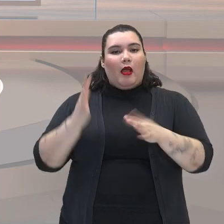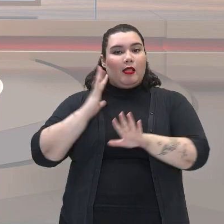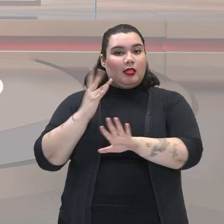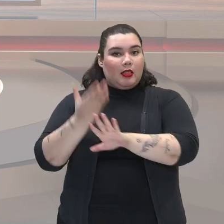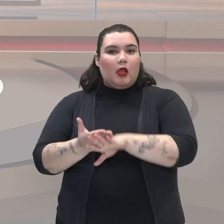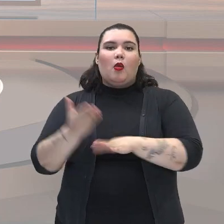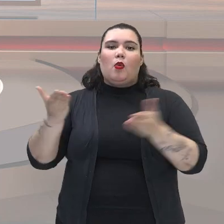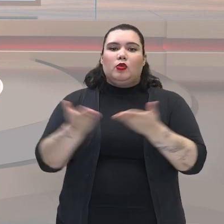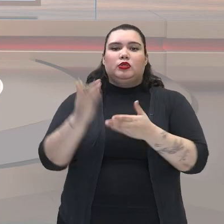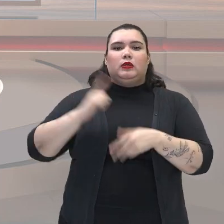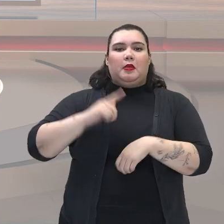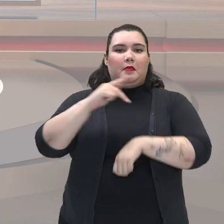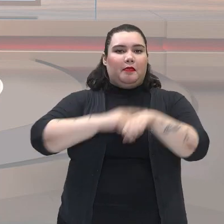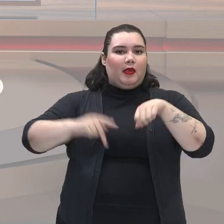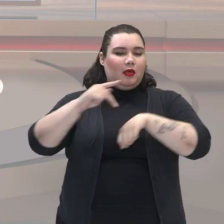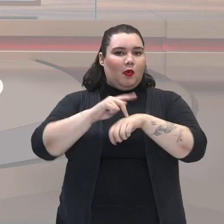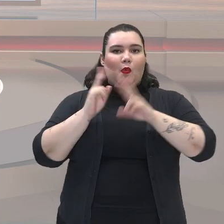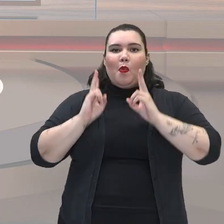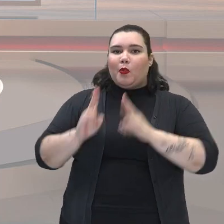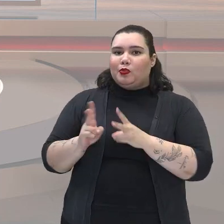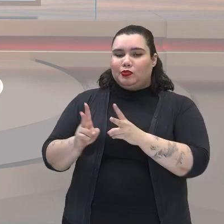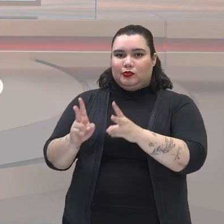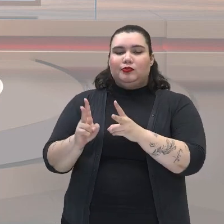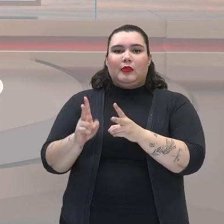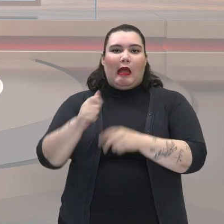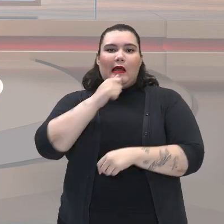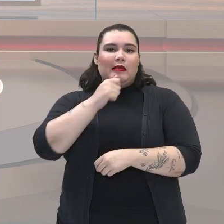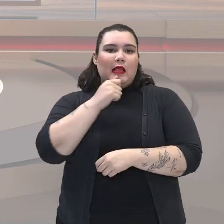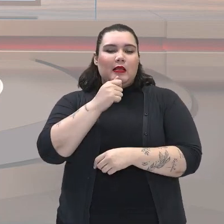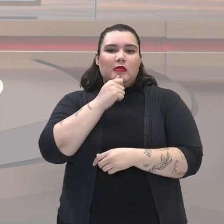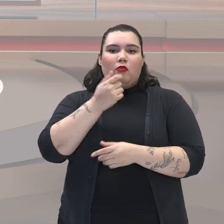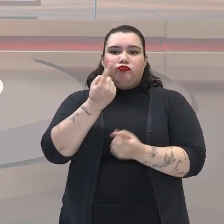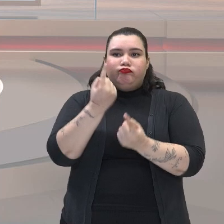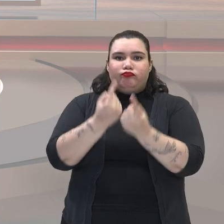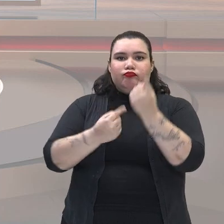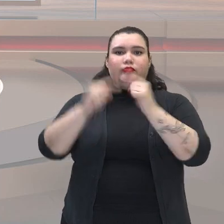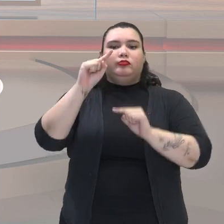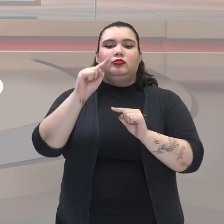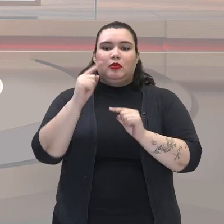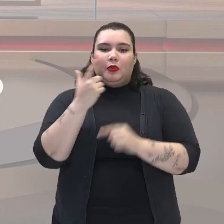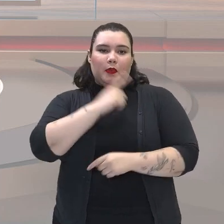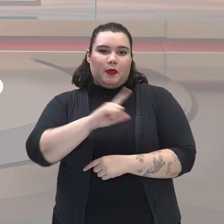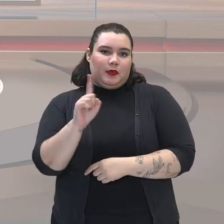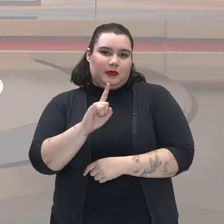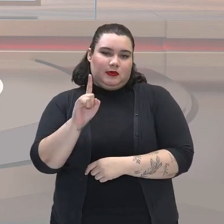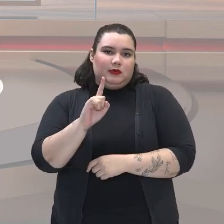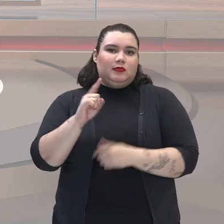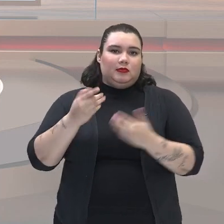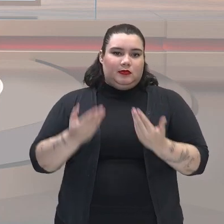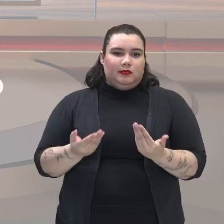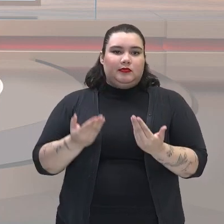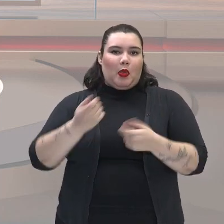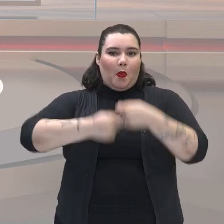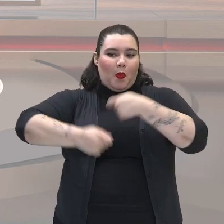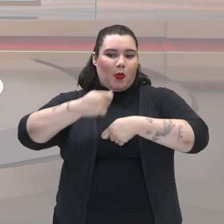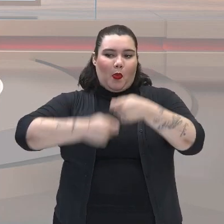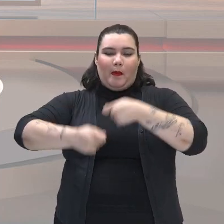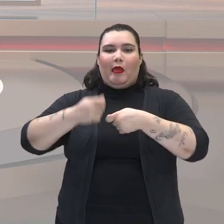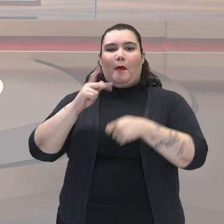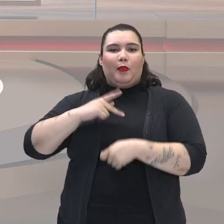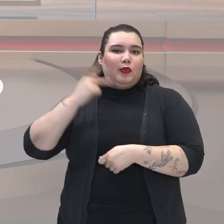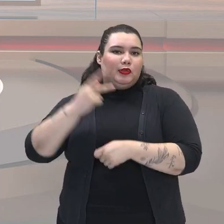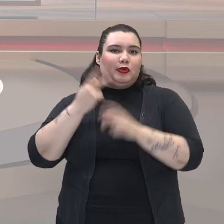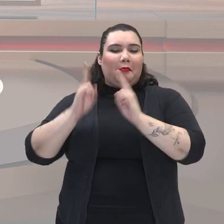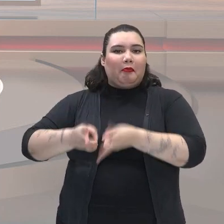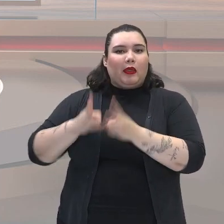ainda países que não conseguiram de fato se erguer com força e ter uma grande projeção econômica e política no mundo.